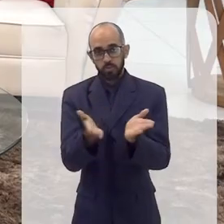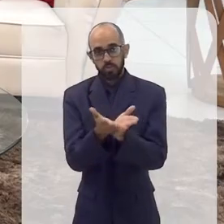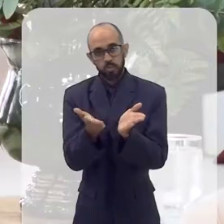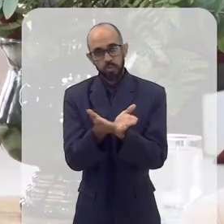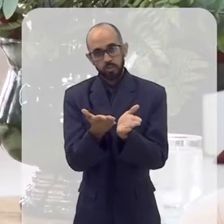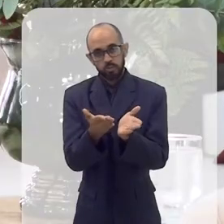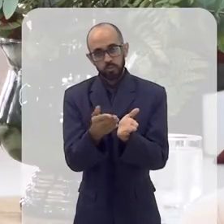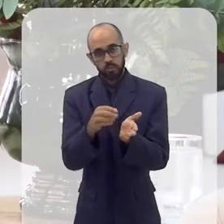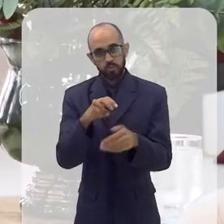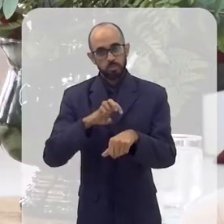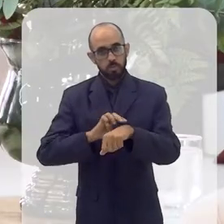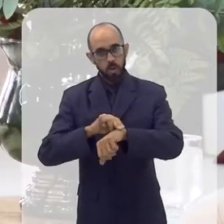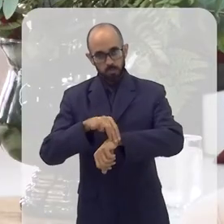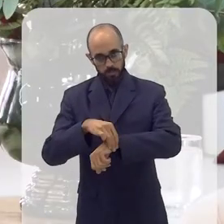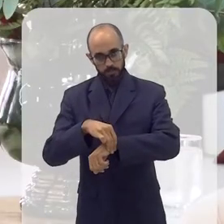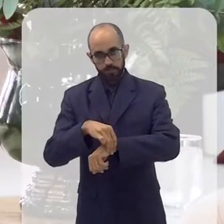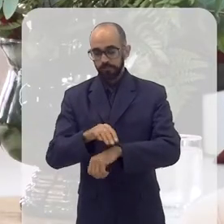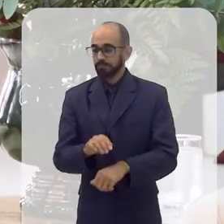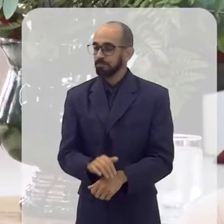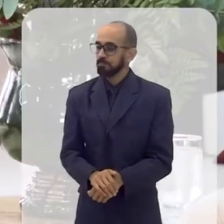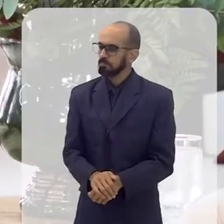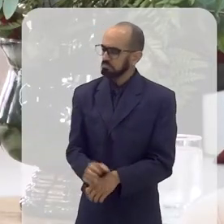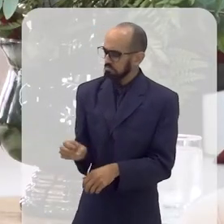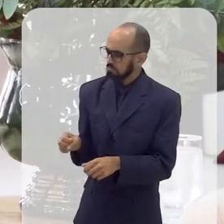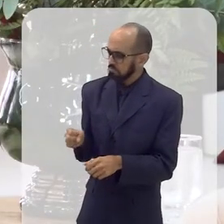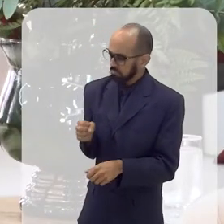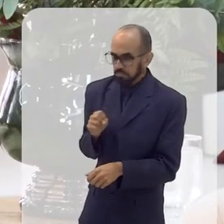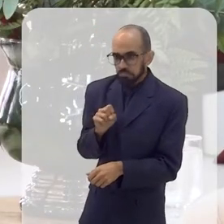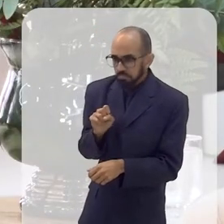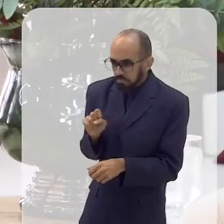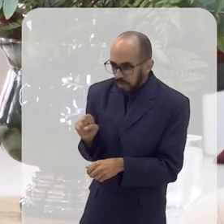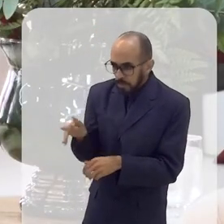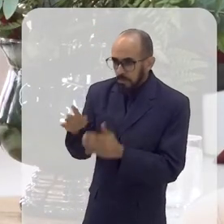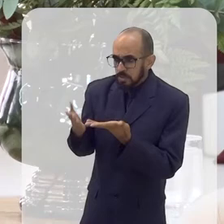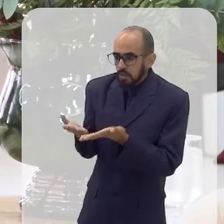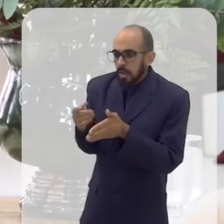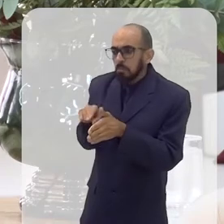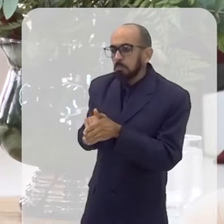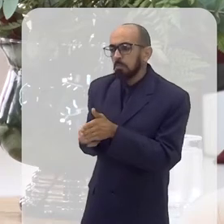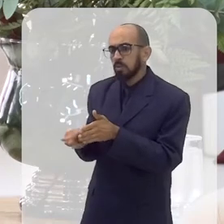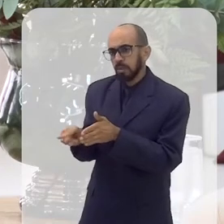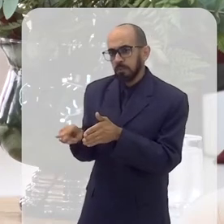do Livro de Mórmon. Certo. Eu queria fazer uma pergunta,